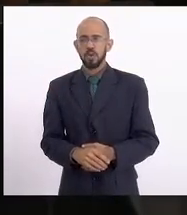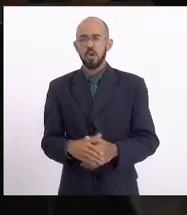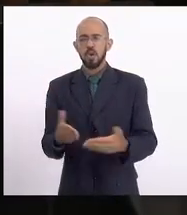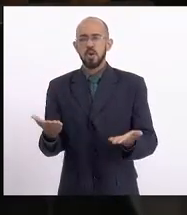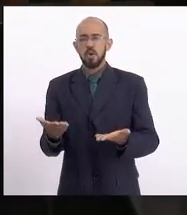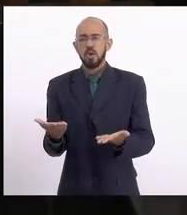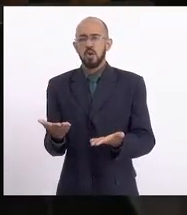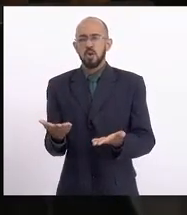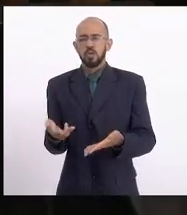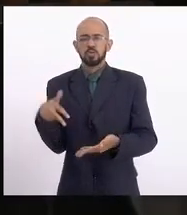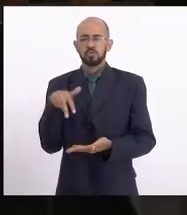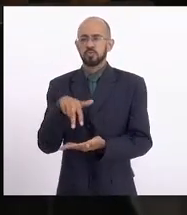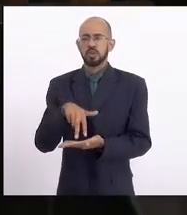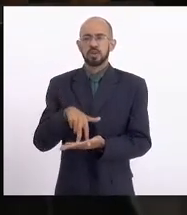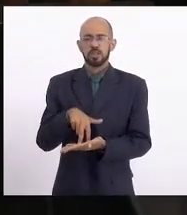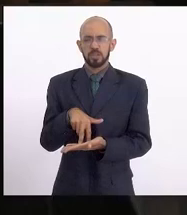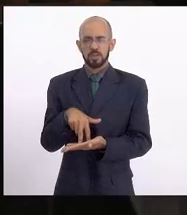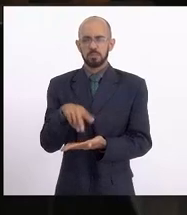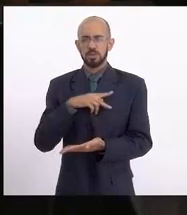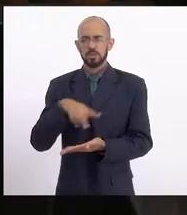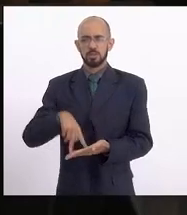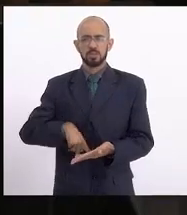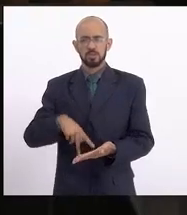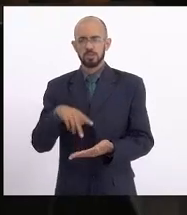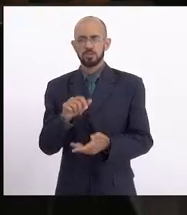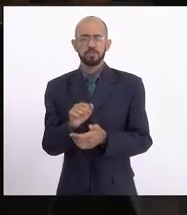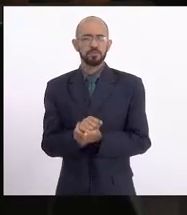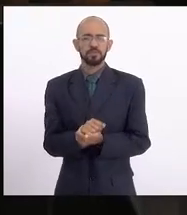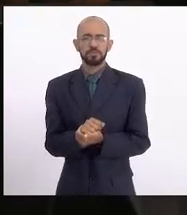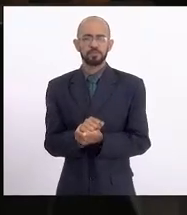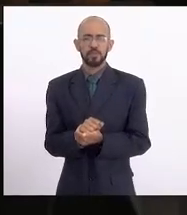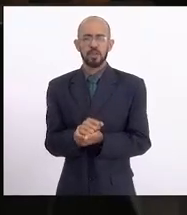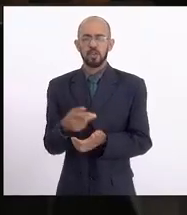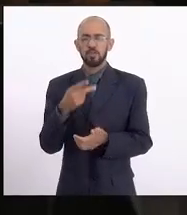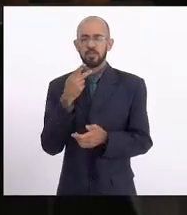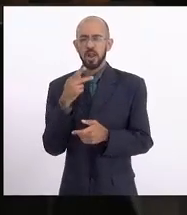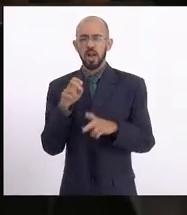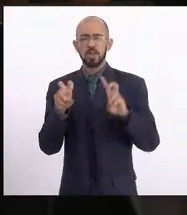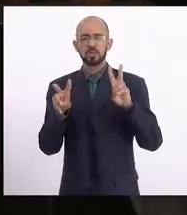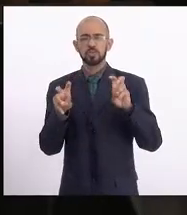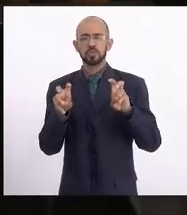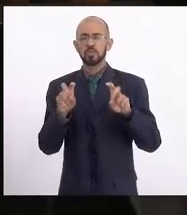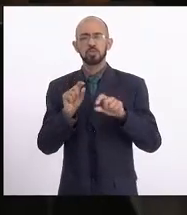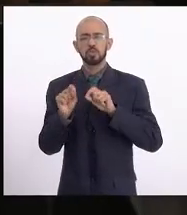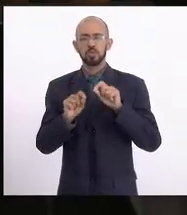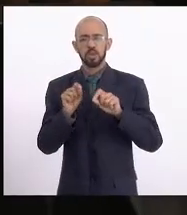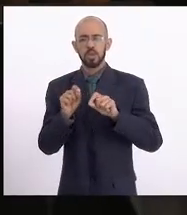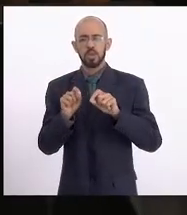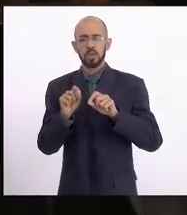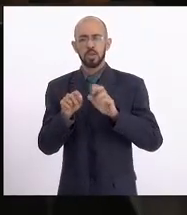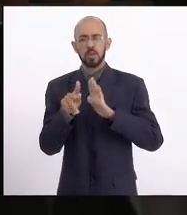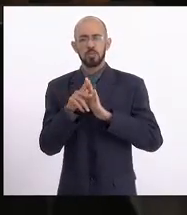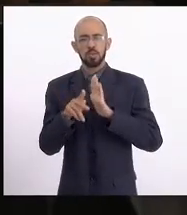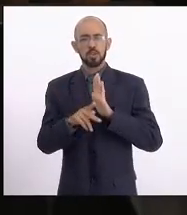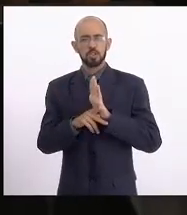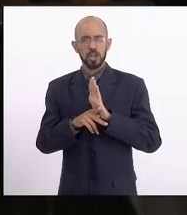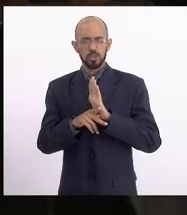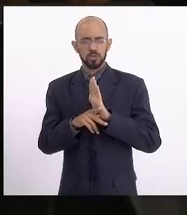essa tribuna, presidente, falar a respeito de um projeto que nós temos na pauta de